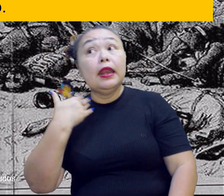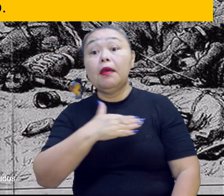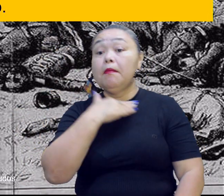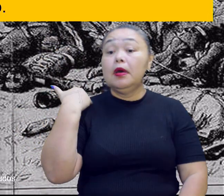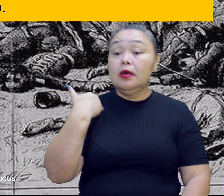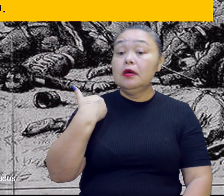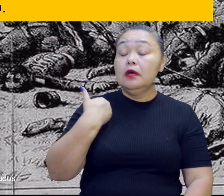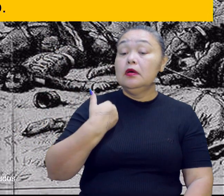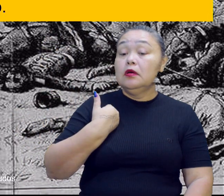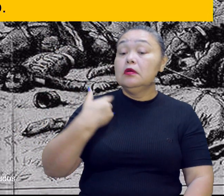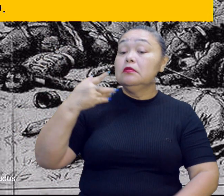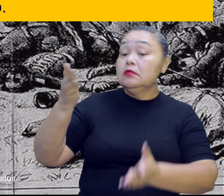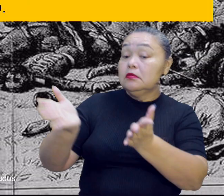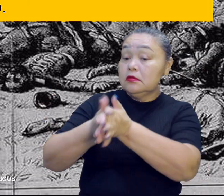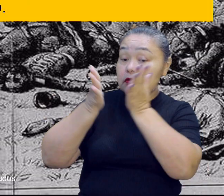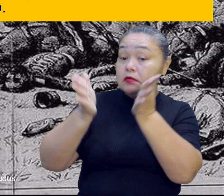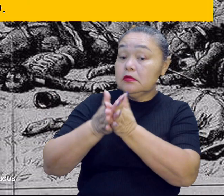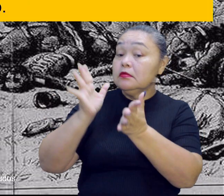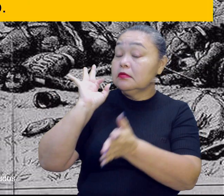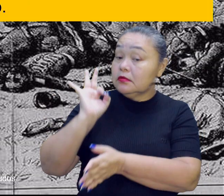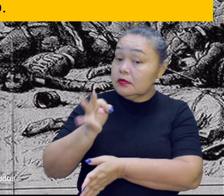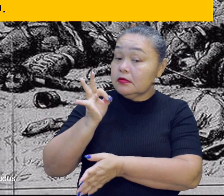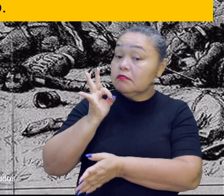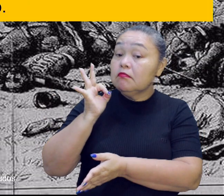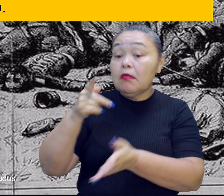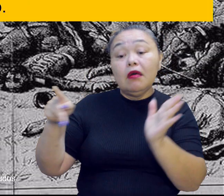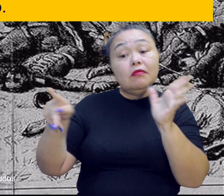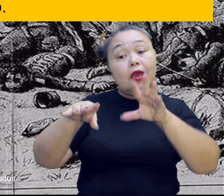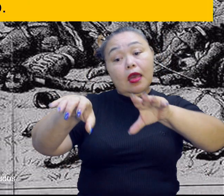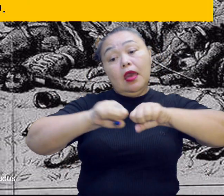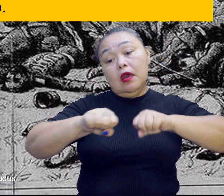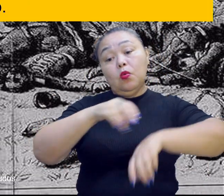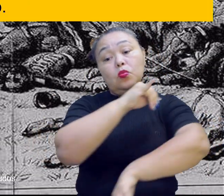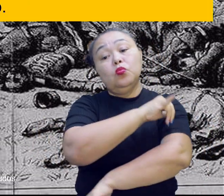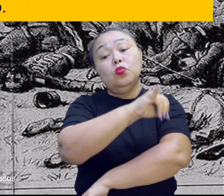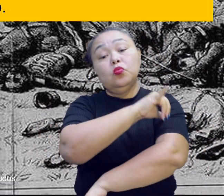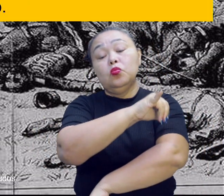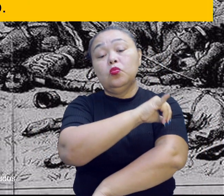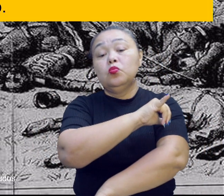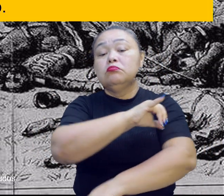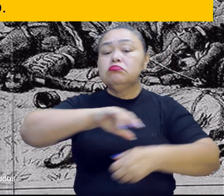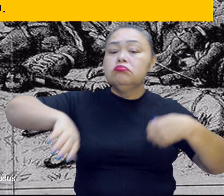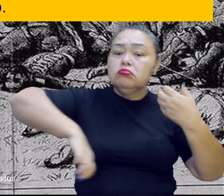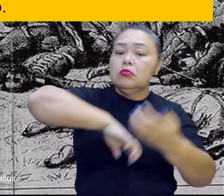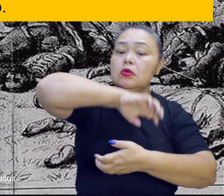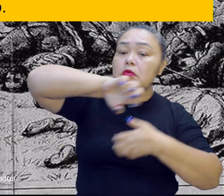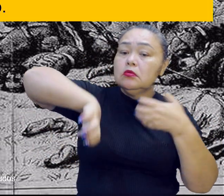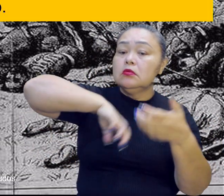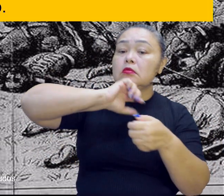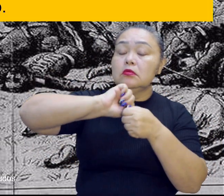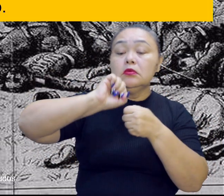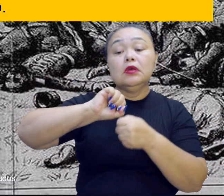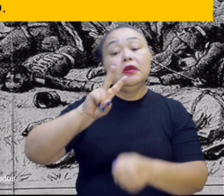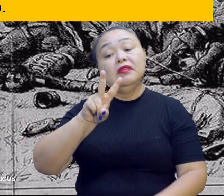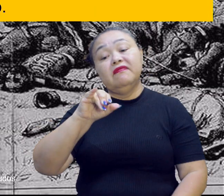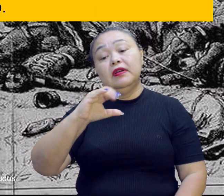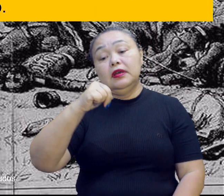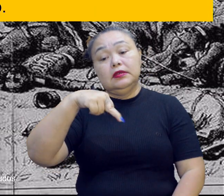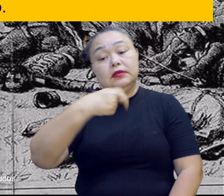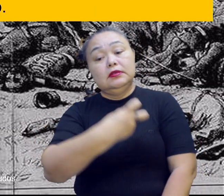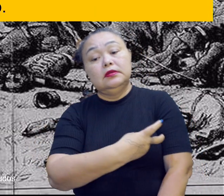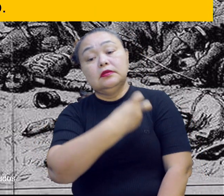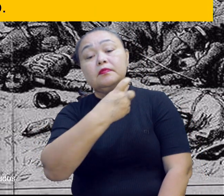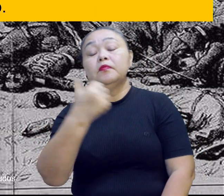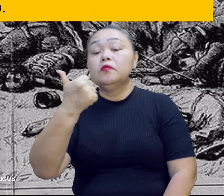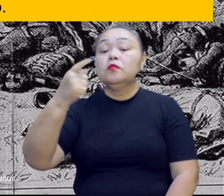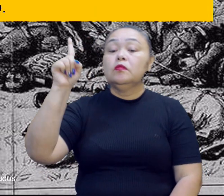matar os pobres, certo? Para ficar com o Rio de Janeiro. Então vai acontecer uma revolta por causa da vacina.